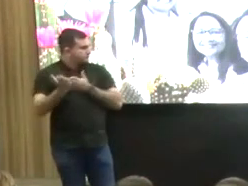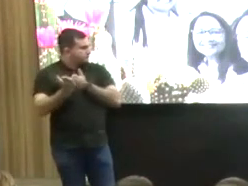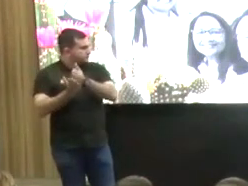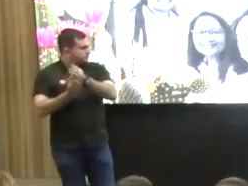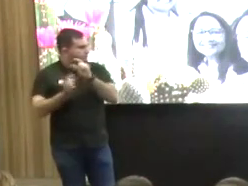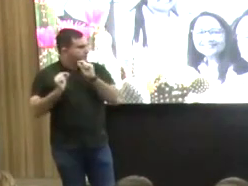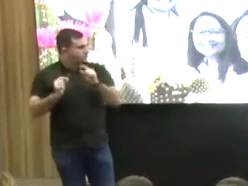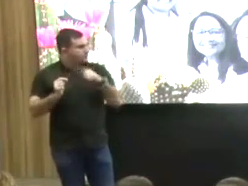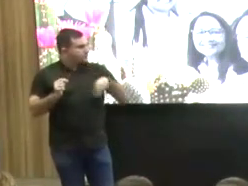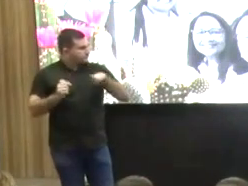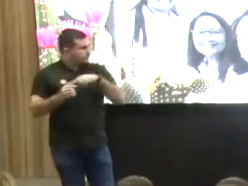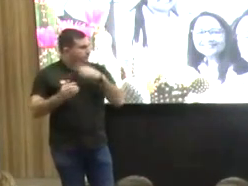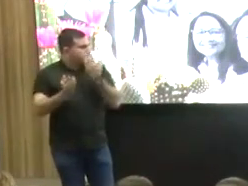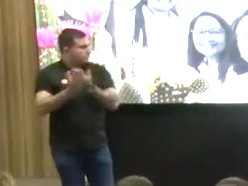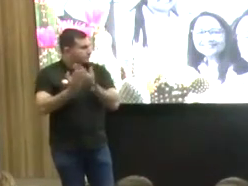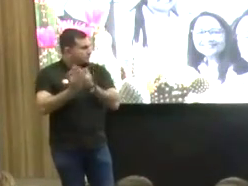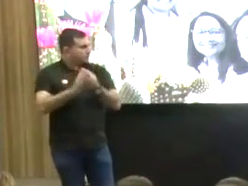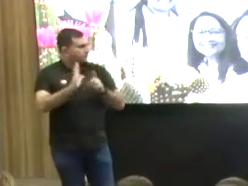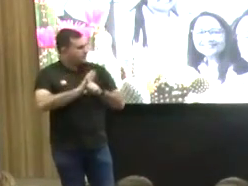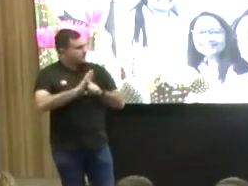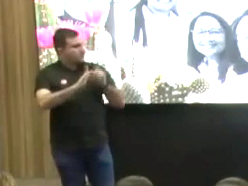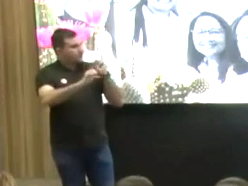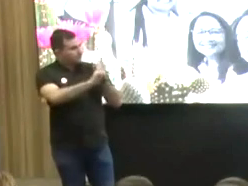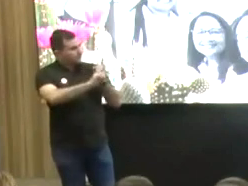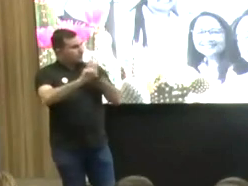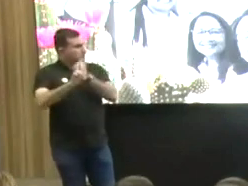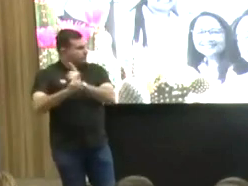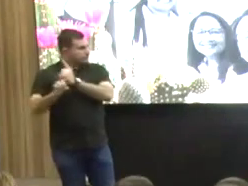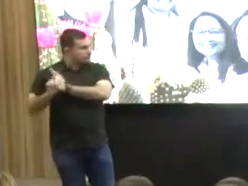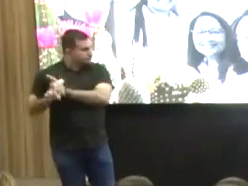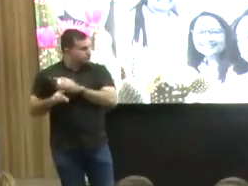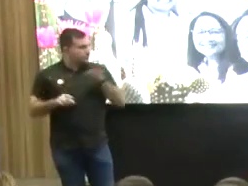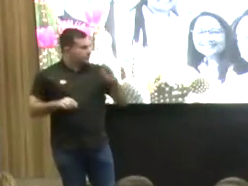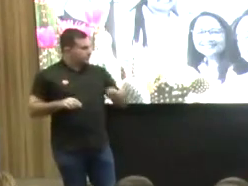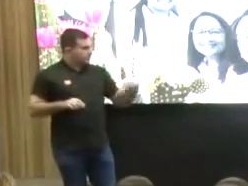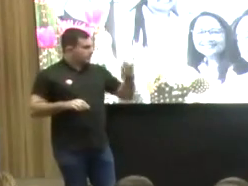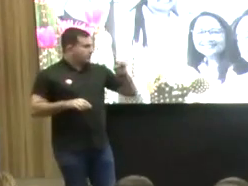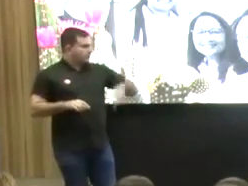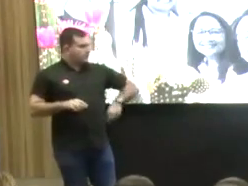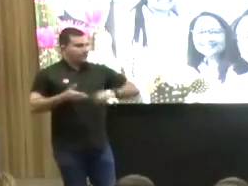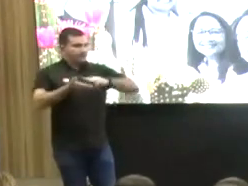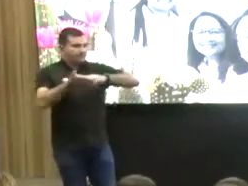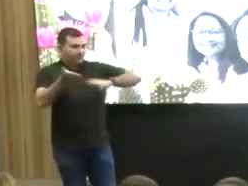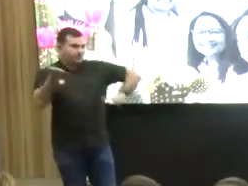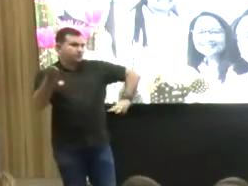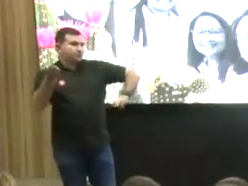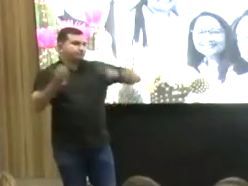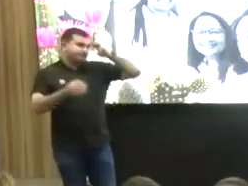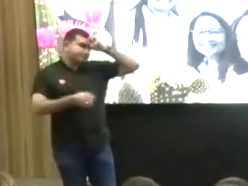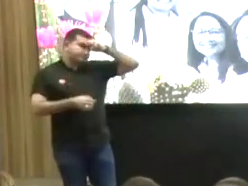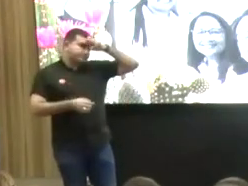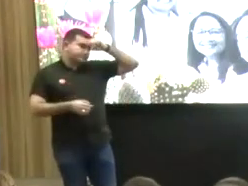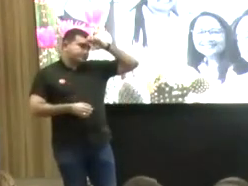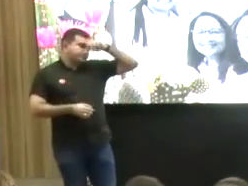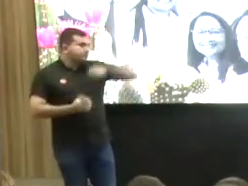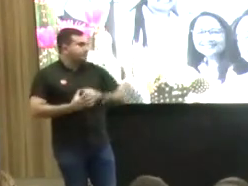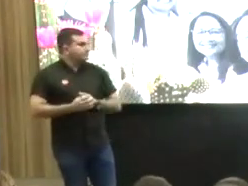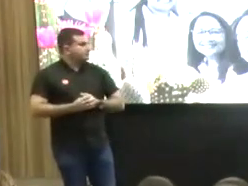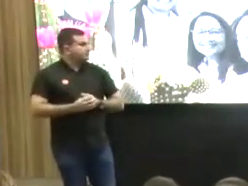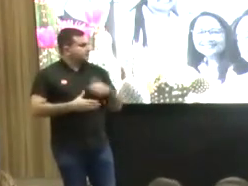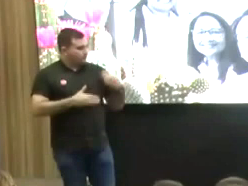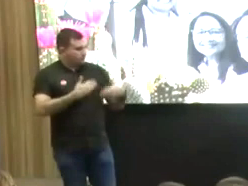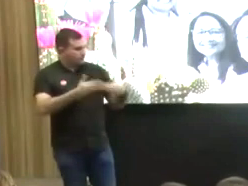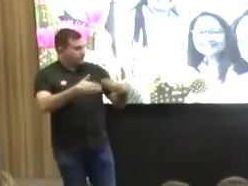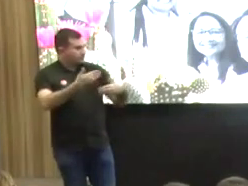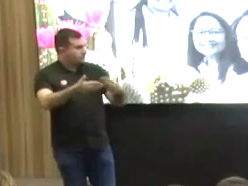E a gente está estudando e pesquisando e descobrindo que a oralidade é um método de aprendizagem. E que o